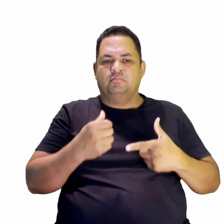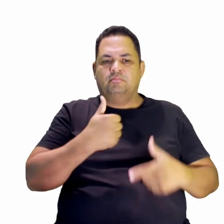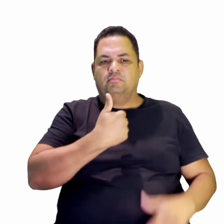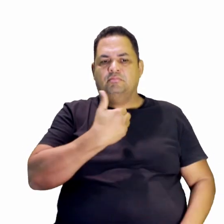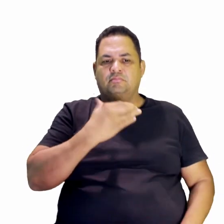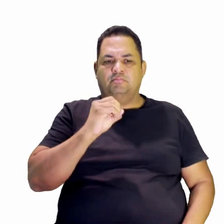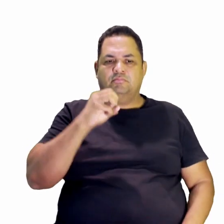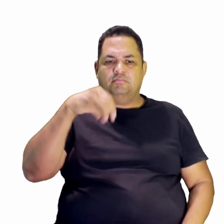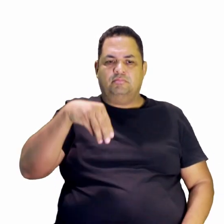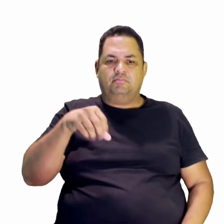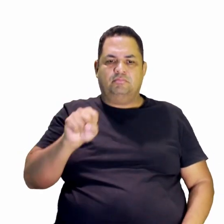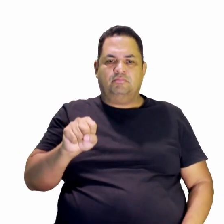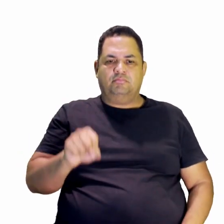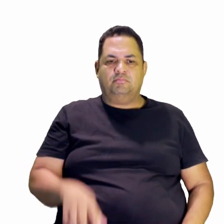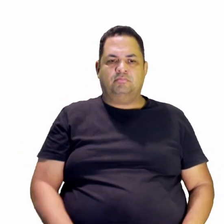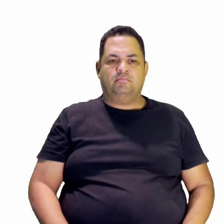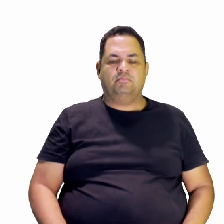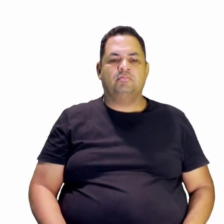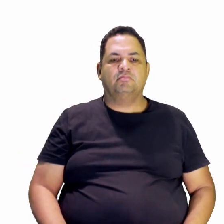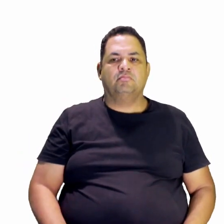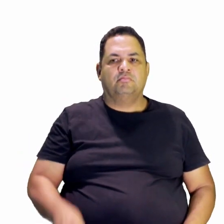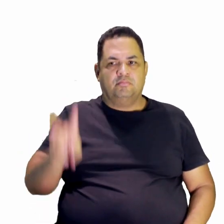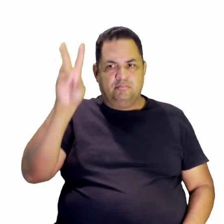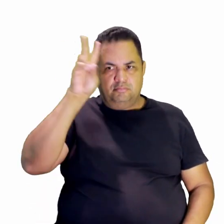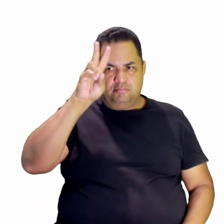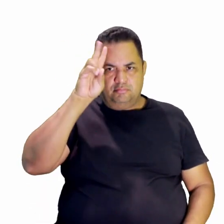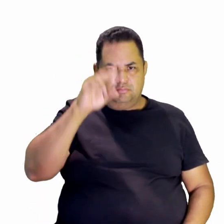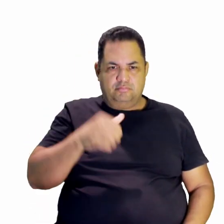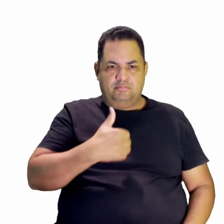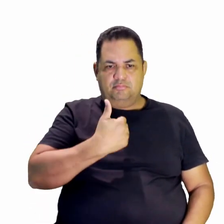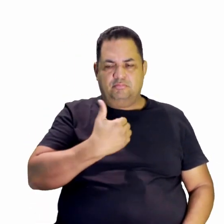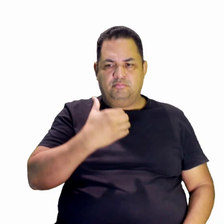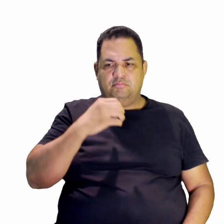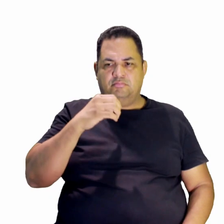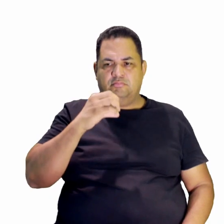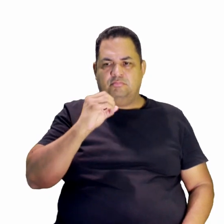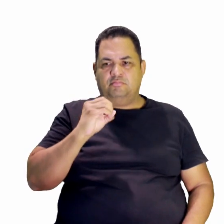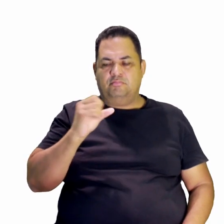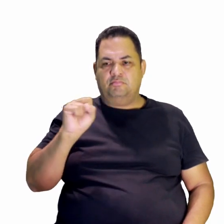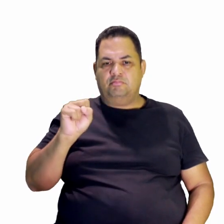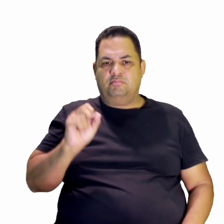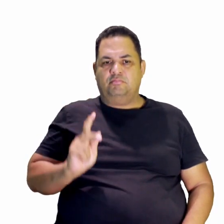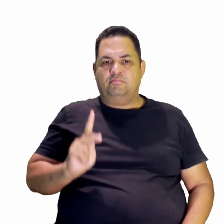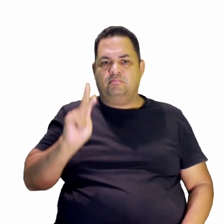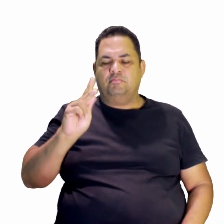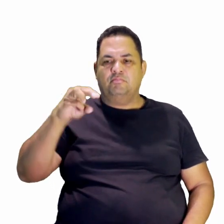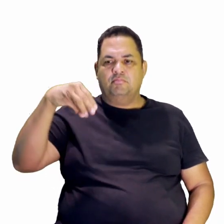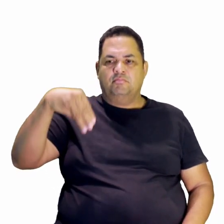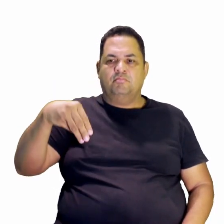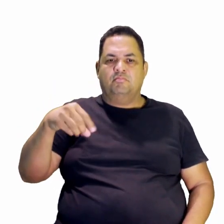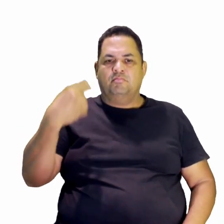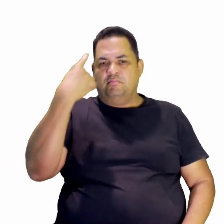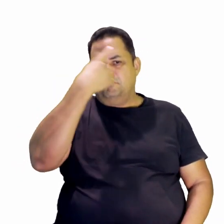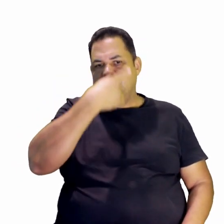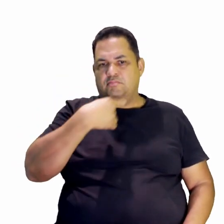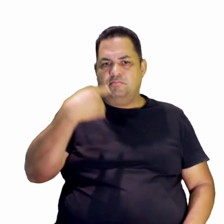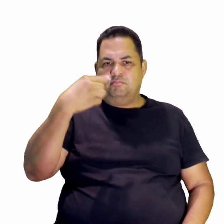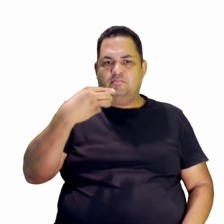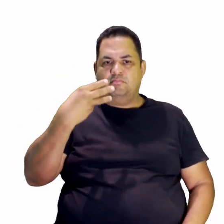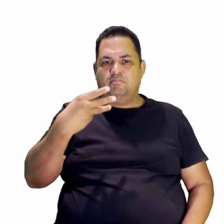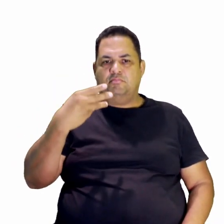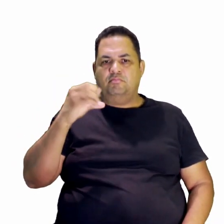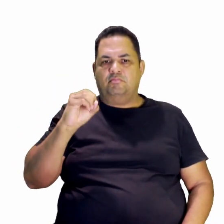10 metros por segundo. Lembrando que 108 km por hora são 30 metros por